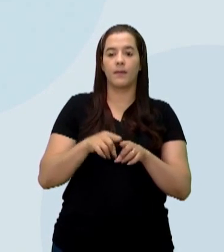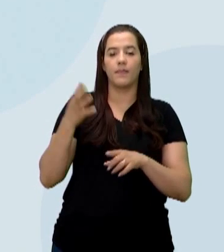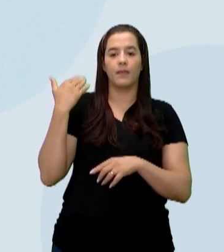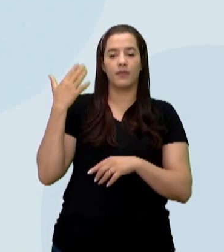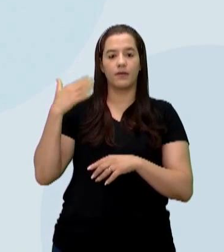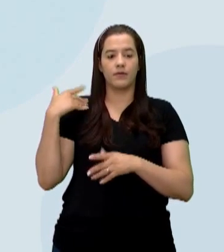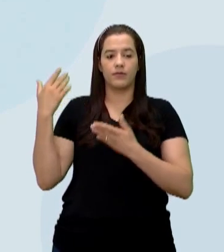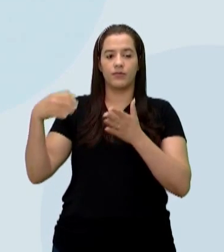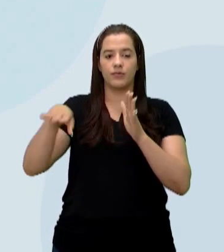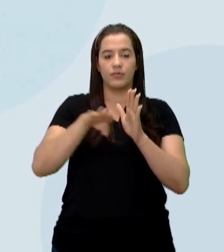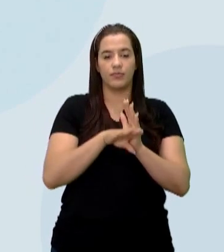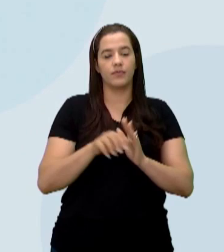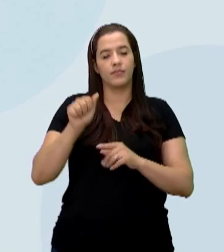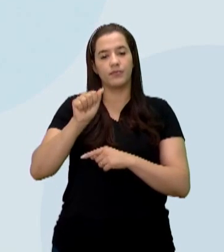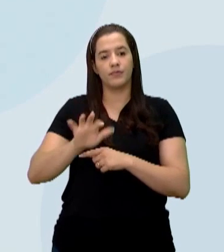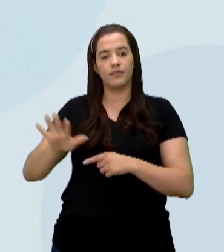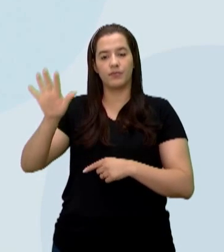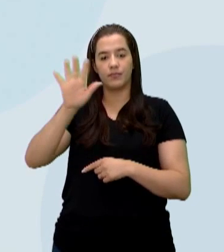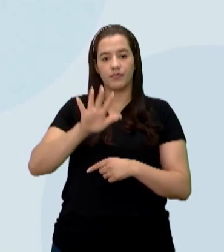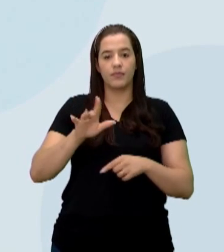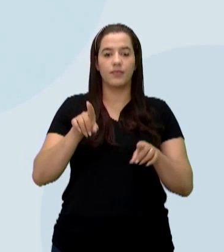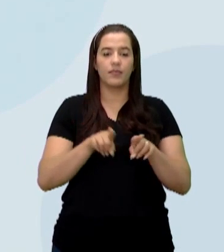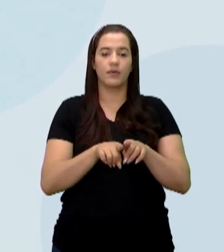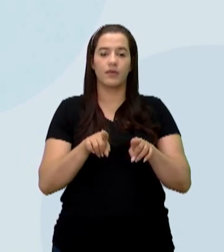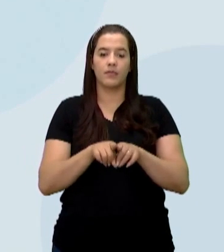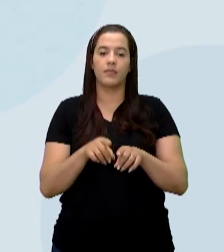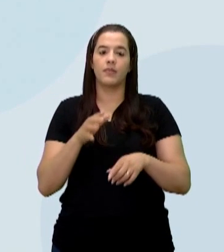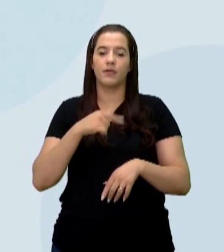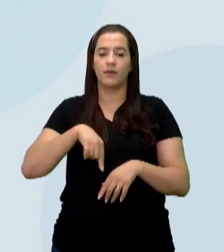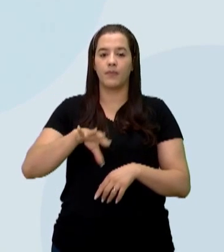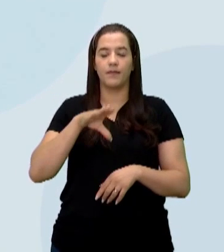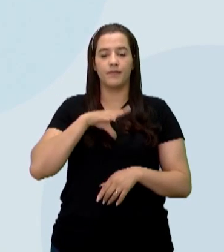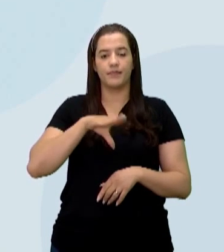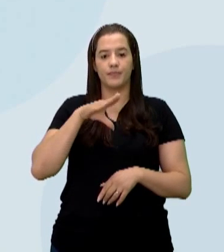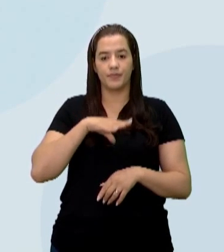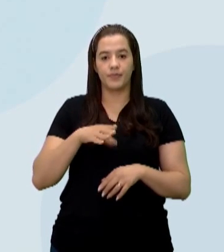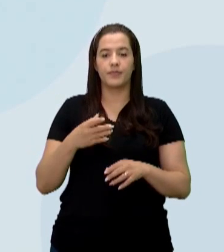por Portugal, mas acatado pela Espanha. Em